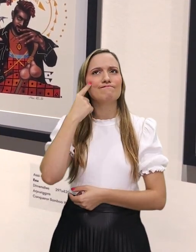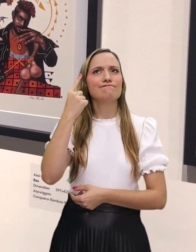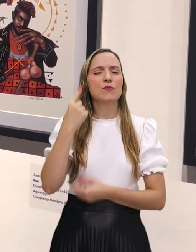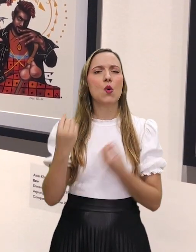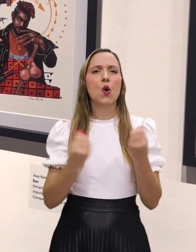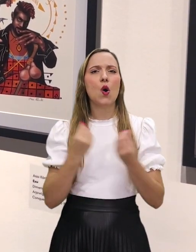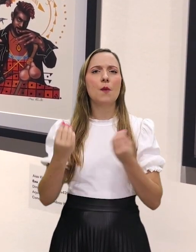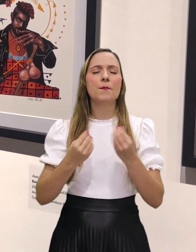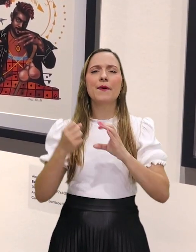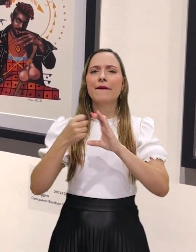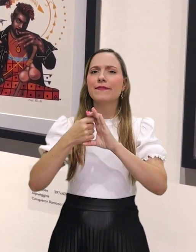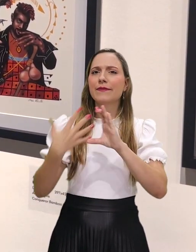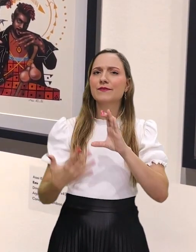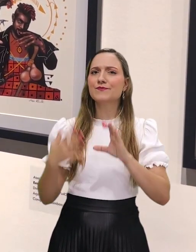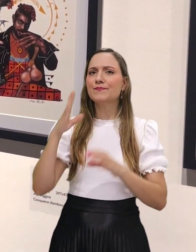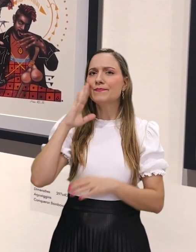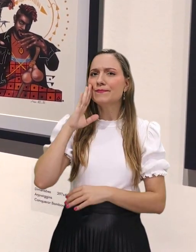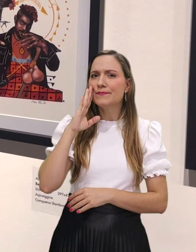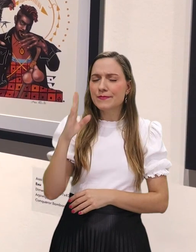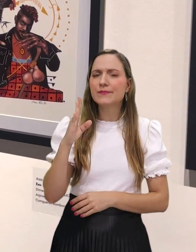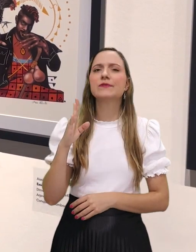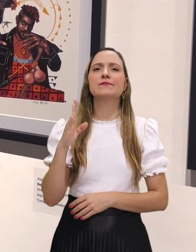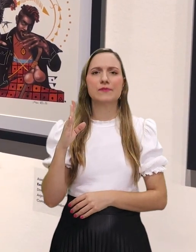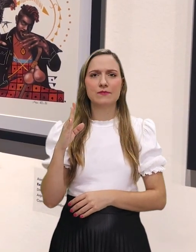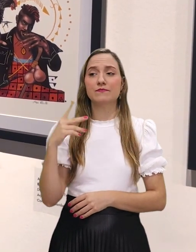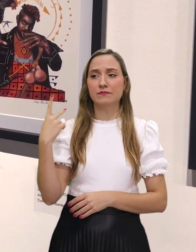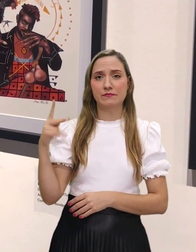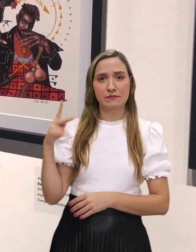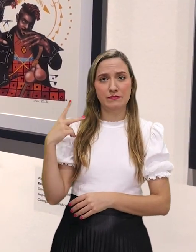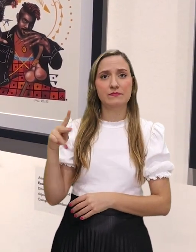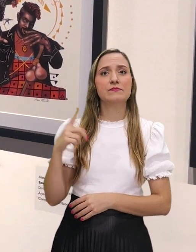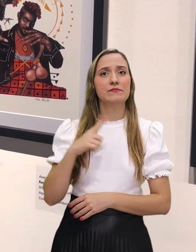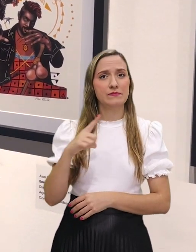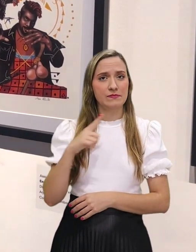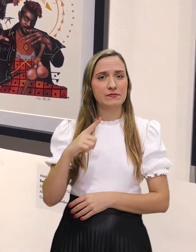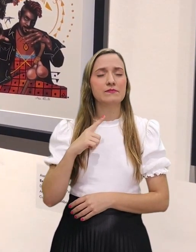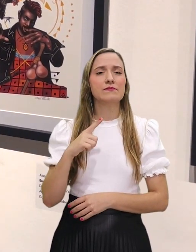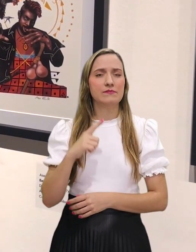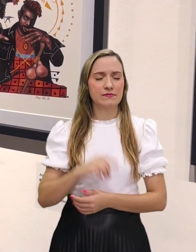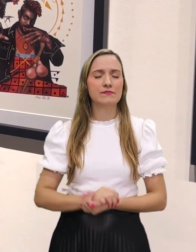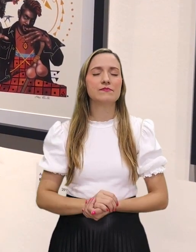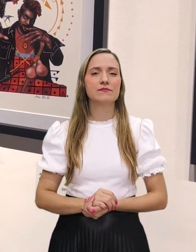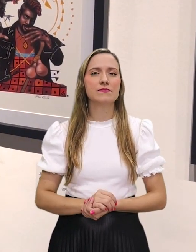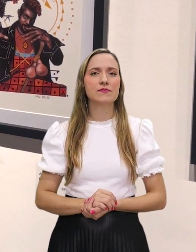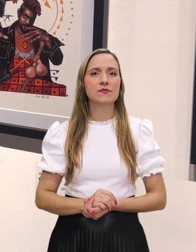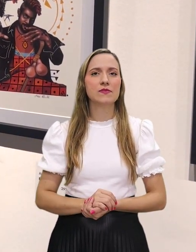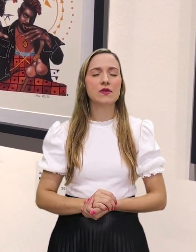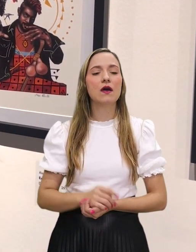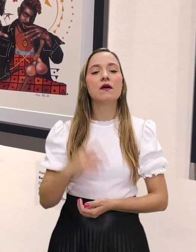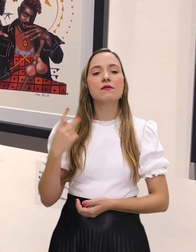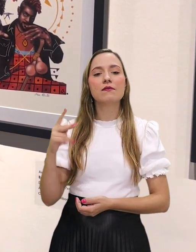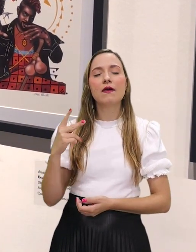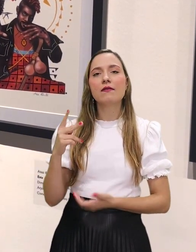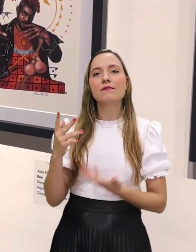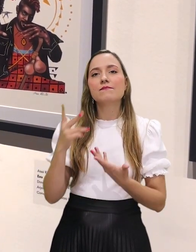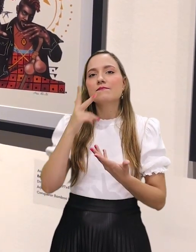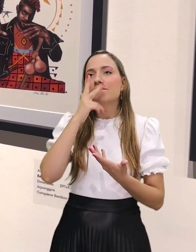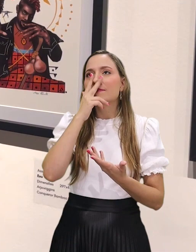principais desse orixá, né? Ele tem, assim, ele está muito no campo